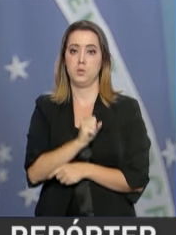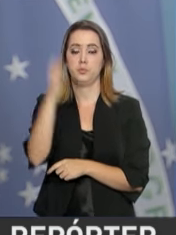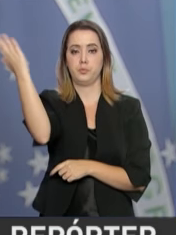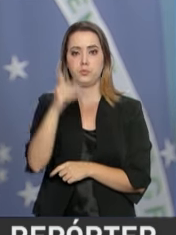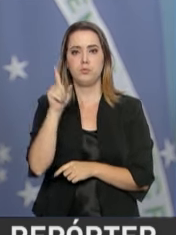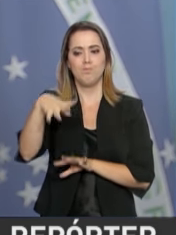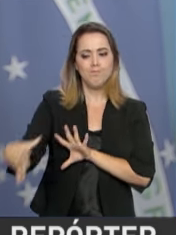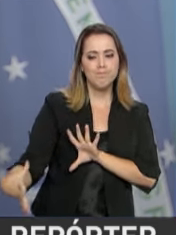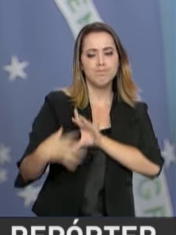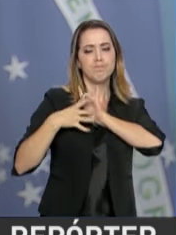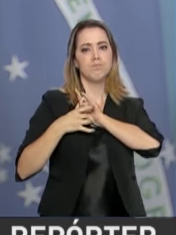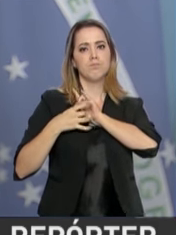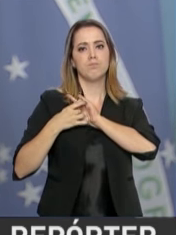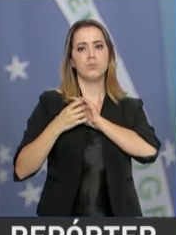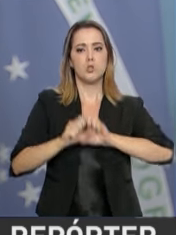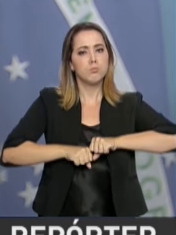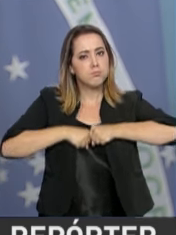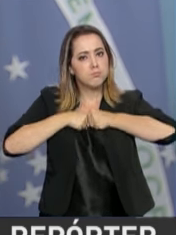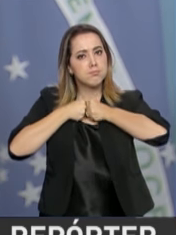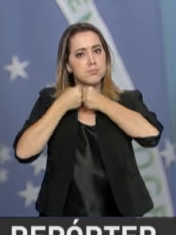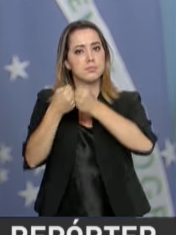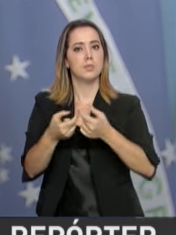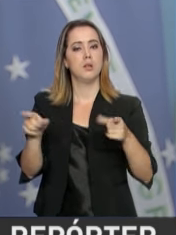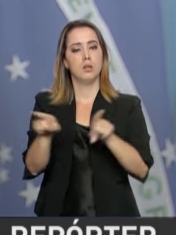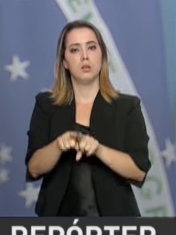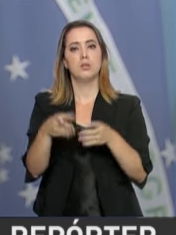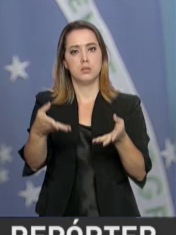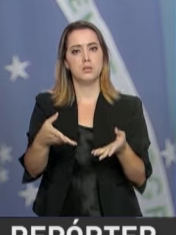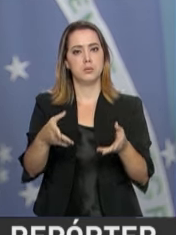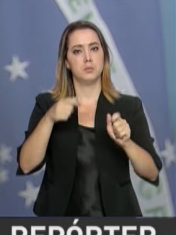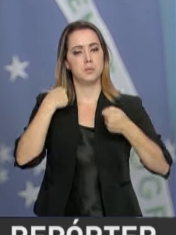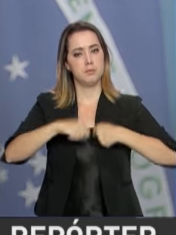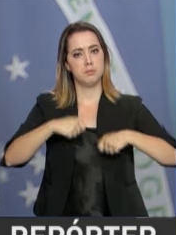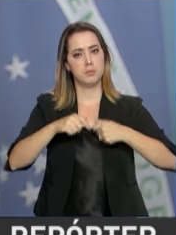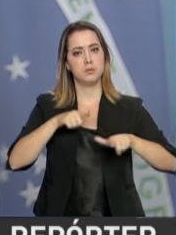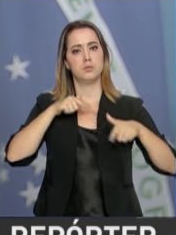unir esforços e tomar essas